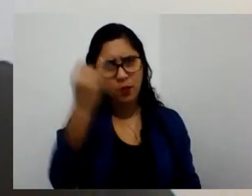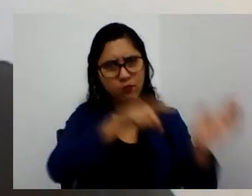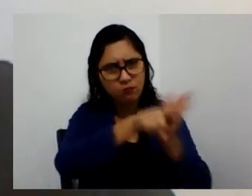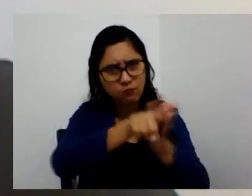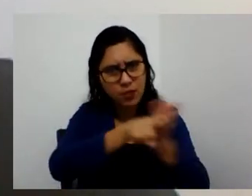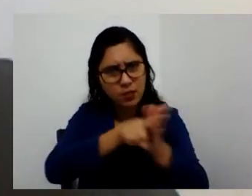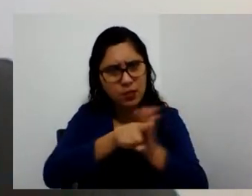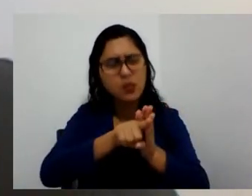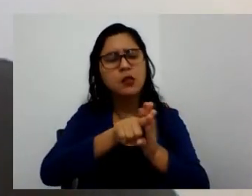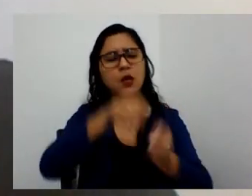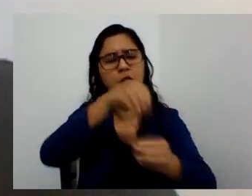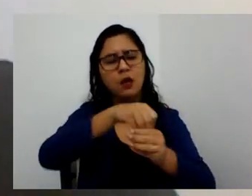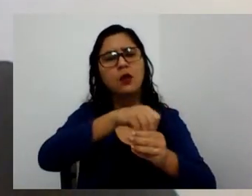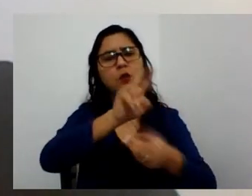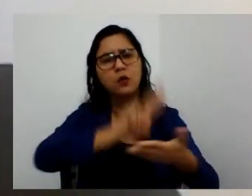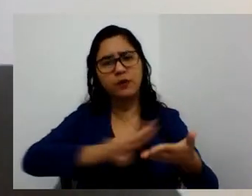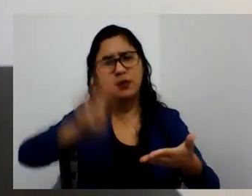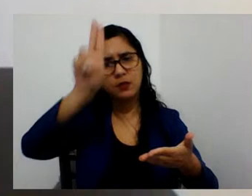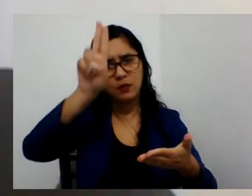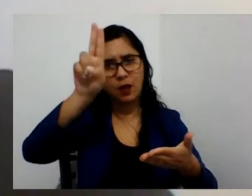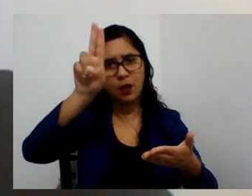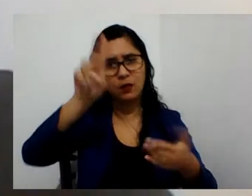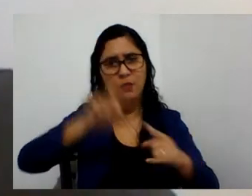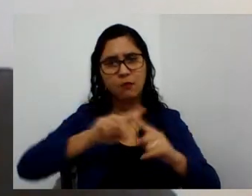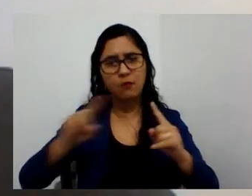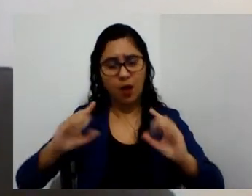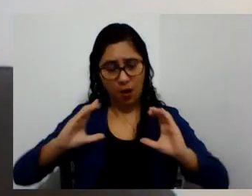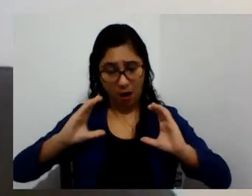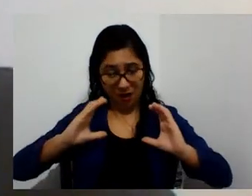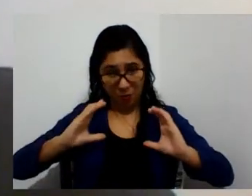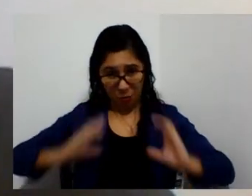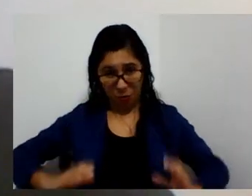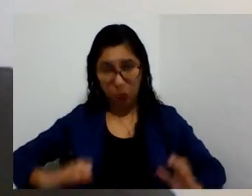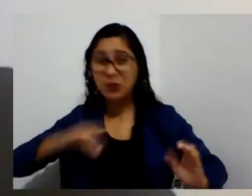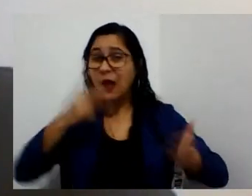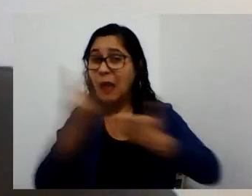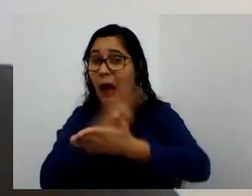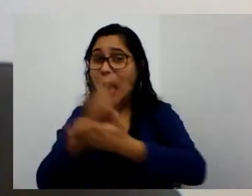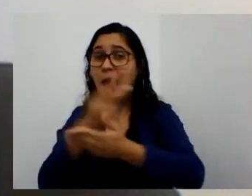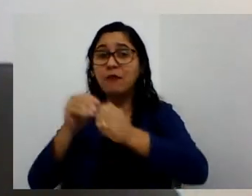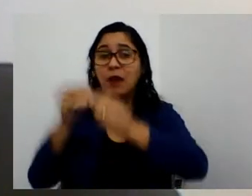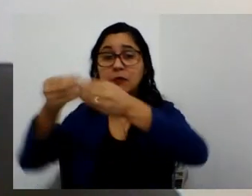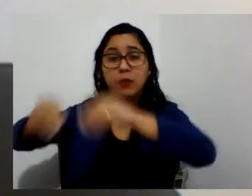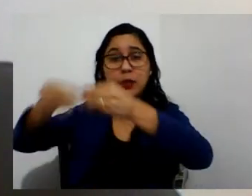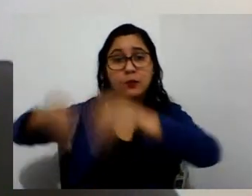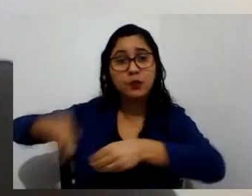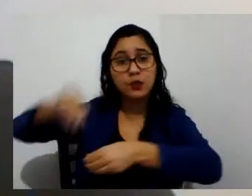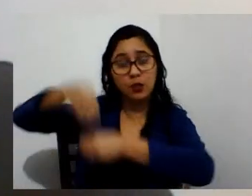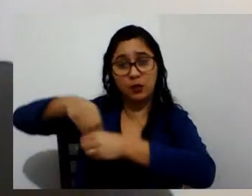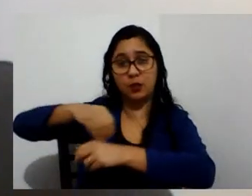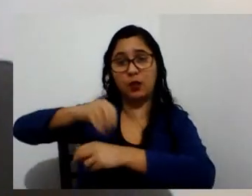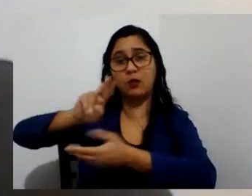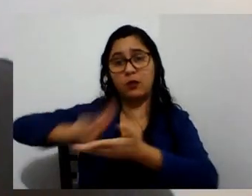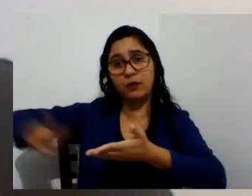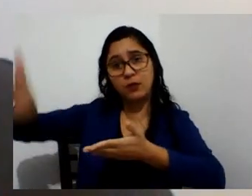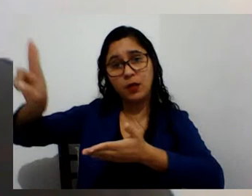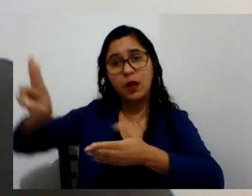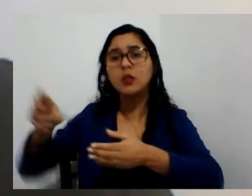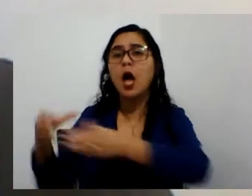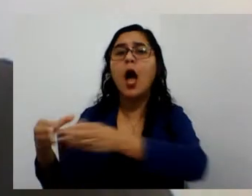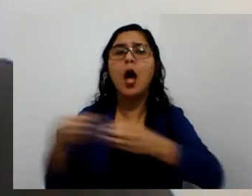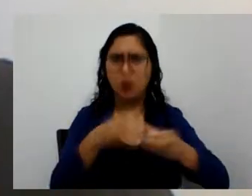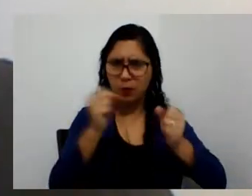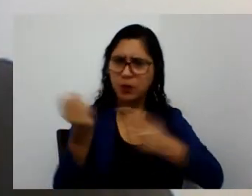universidade, mas condutas geram consequências desastrosas para a instituição. As equipes podem apresentar seus planos